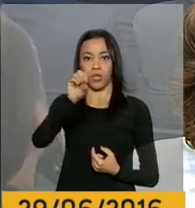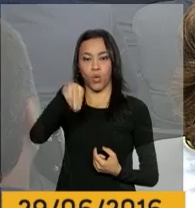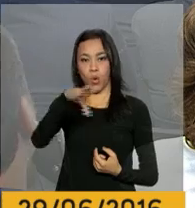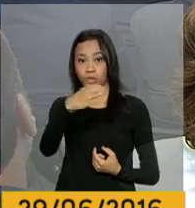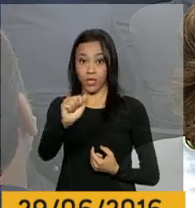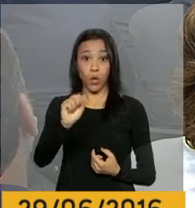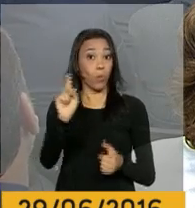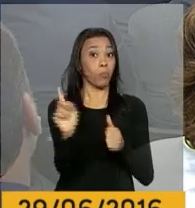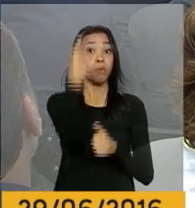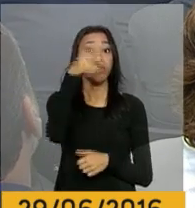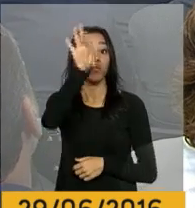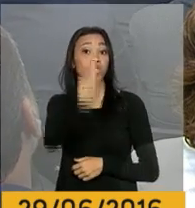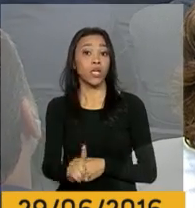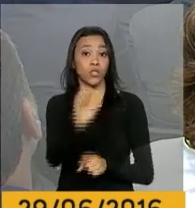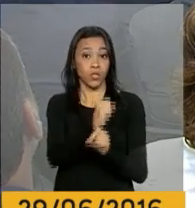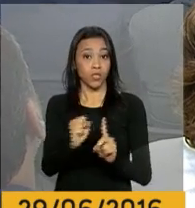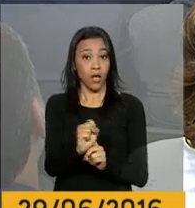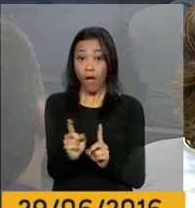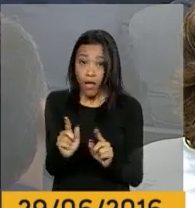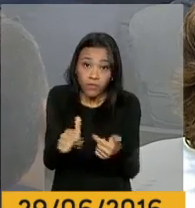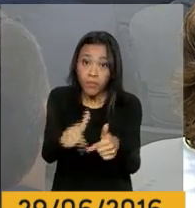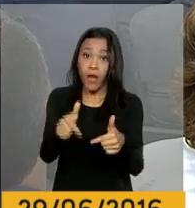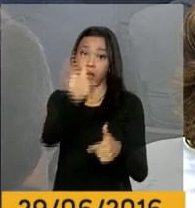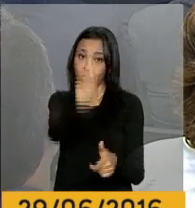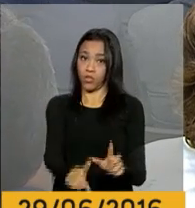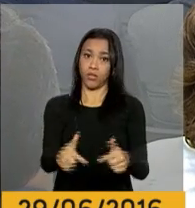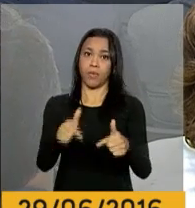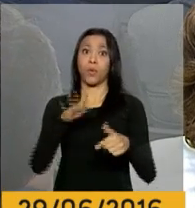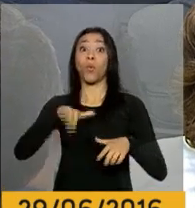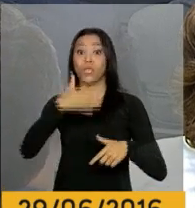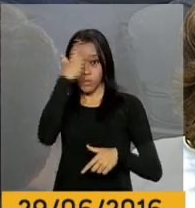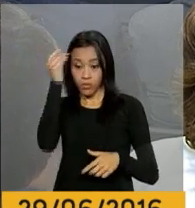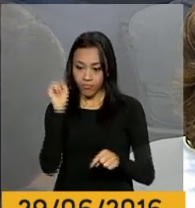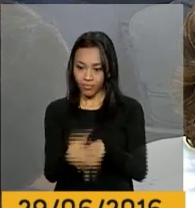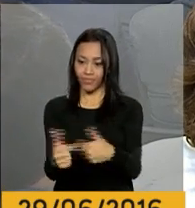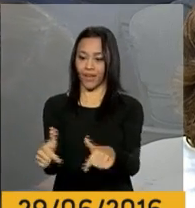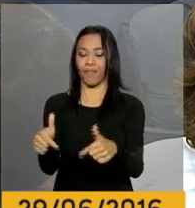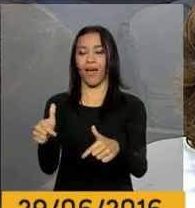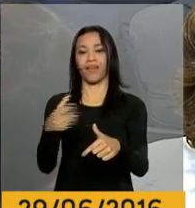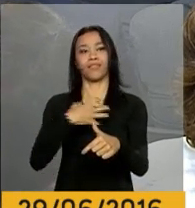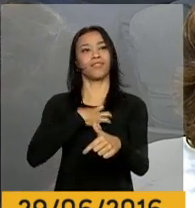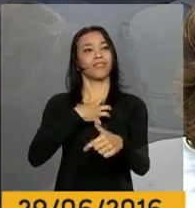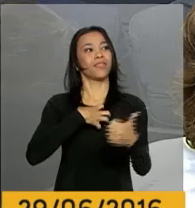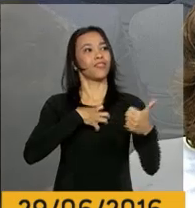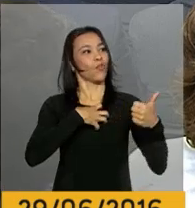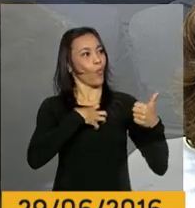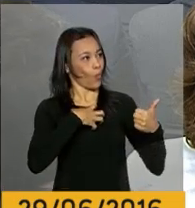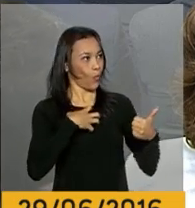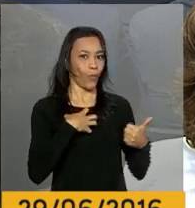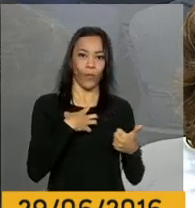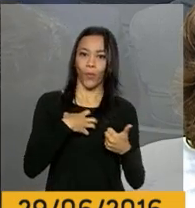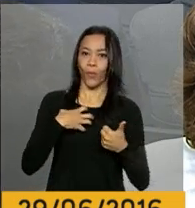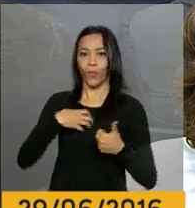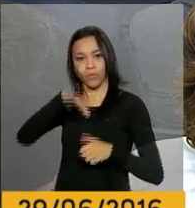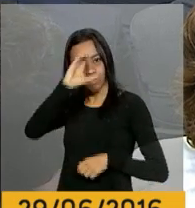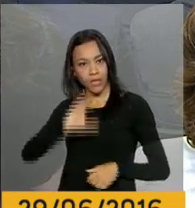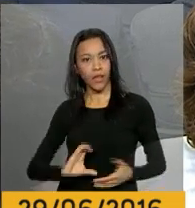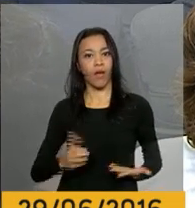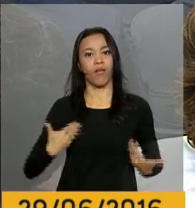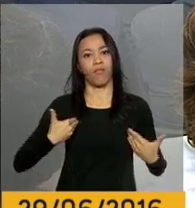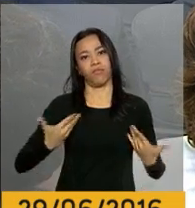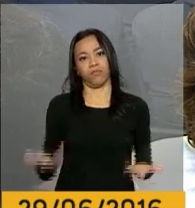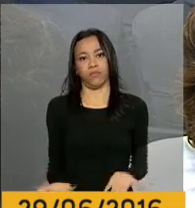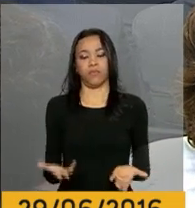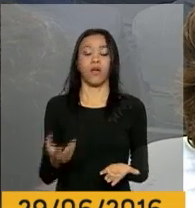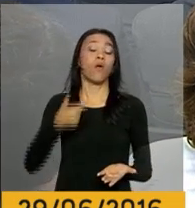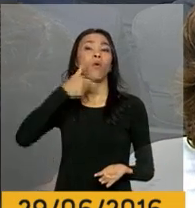é o direito ao emprego, porque é exatamente quando o cidadão está empregado que ele se sente participante da cidadania. Ainda